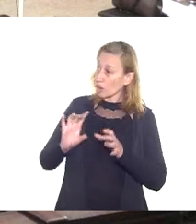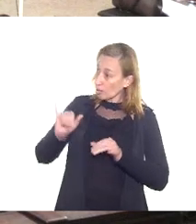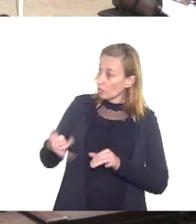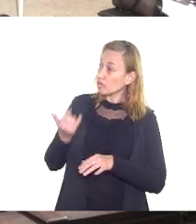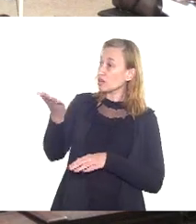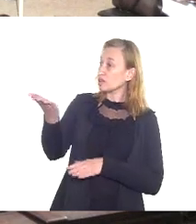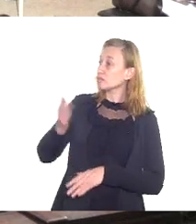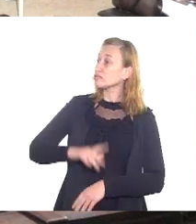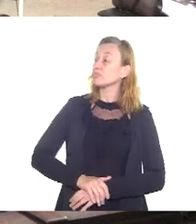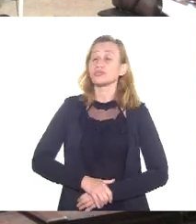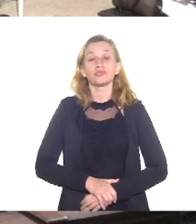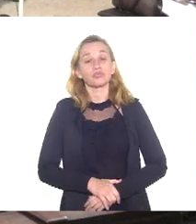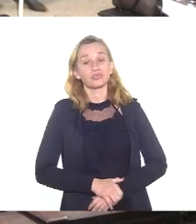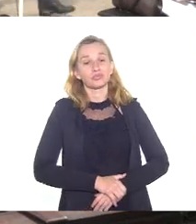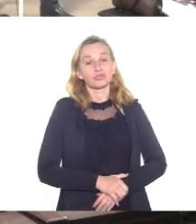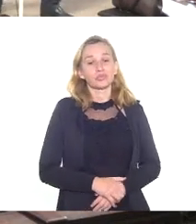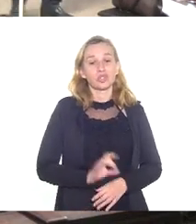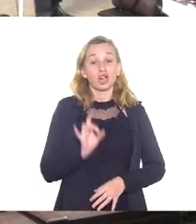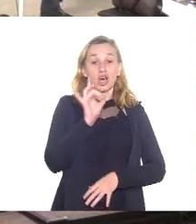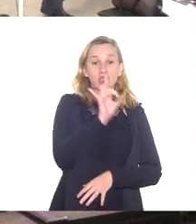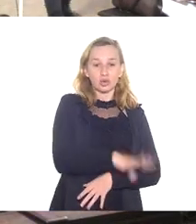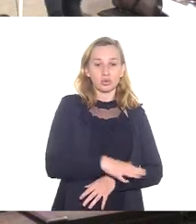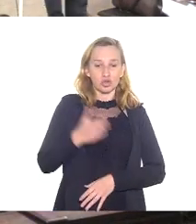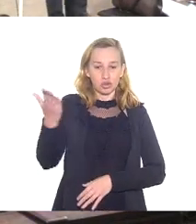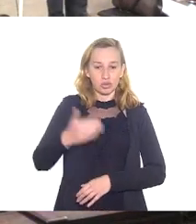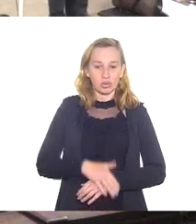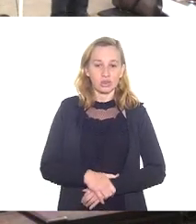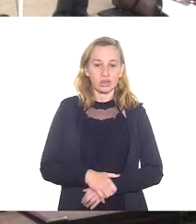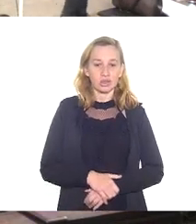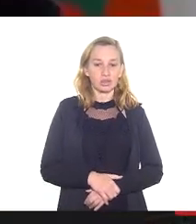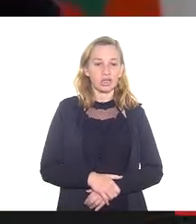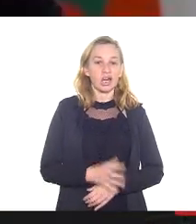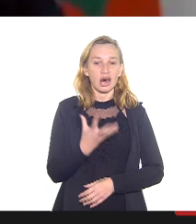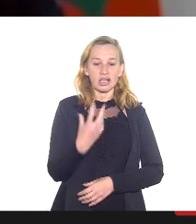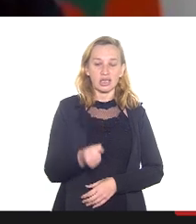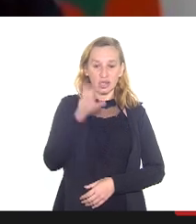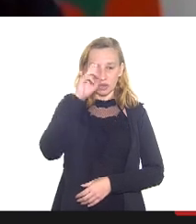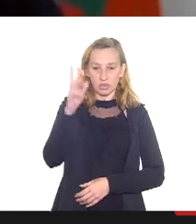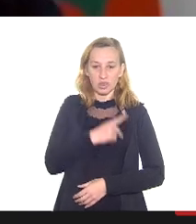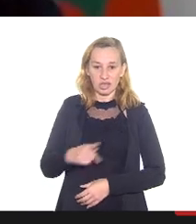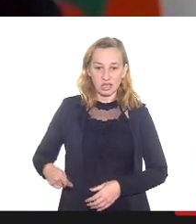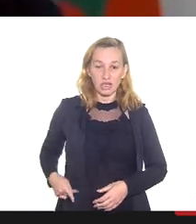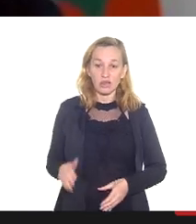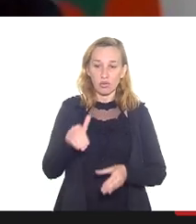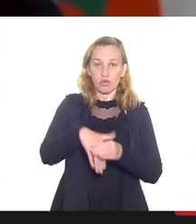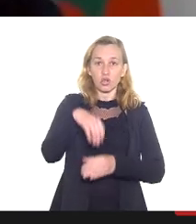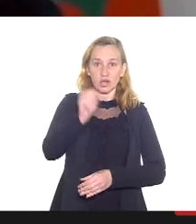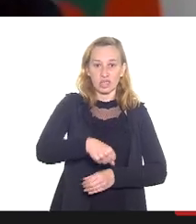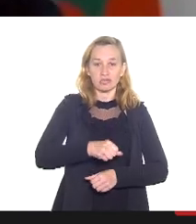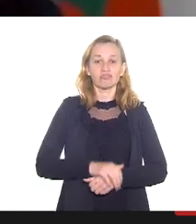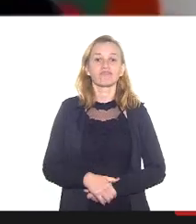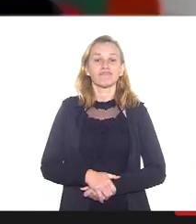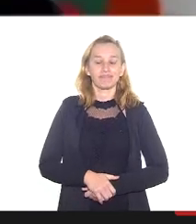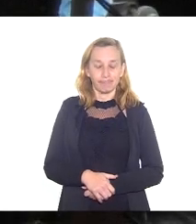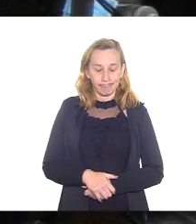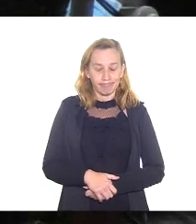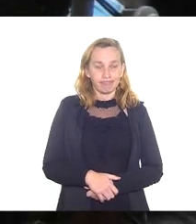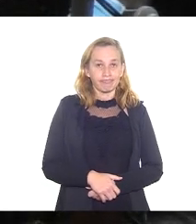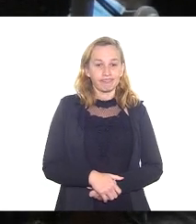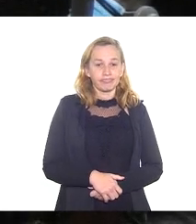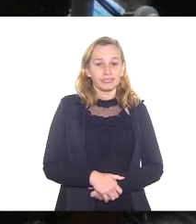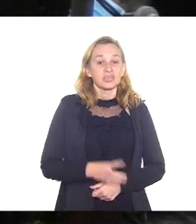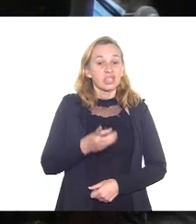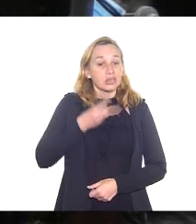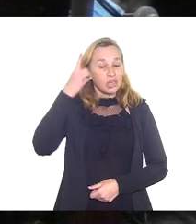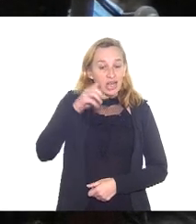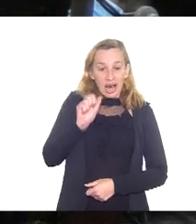somos as últimas votações. Favorável, senhor presidente. Voto sim. Ana Baltazar votou sim.